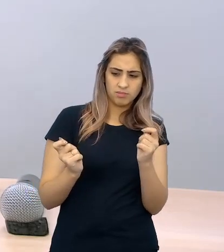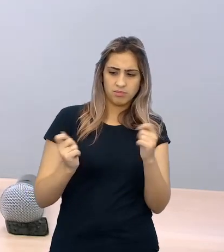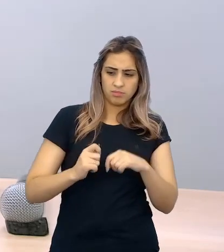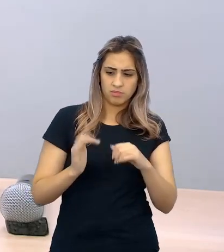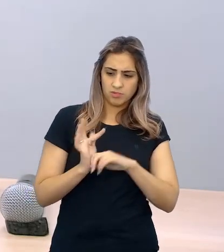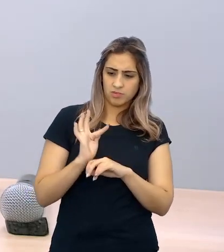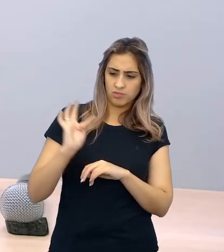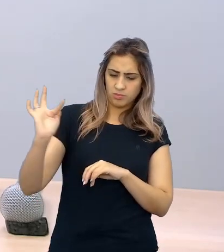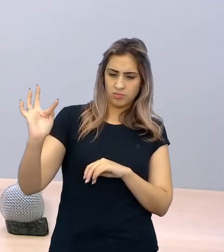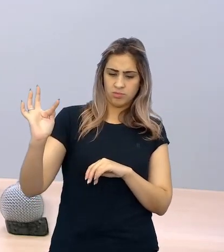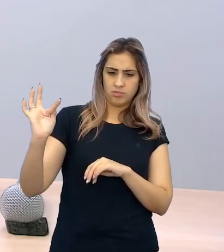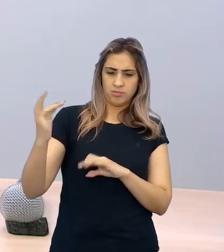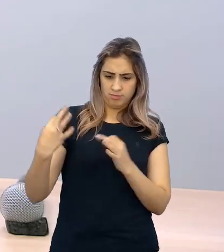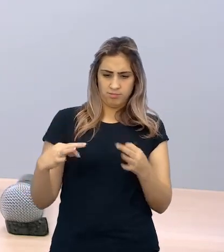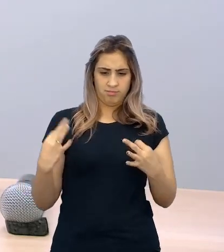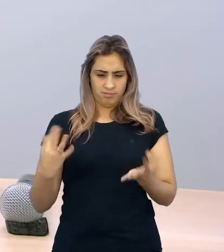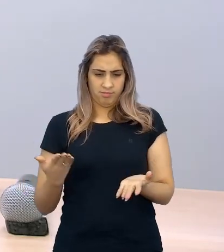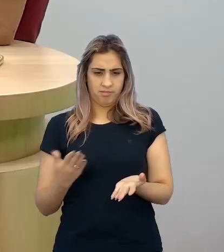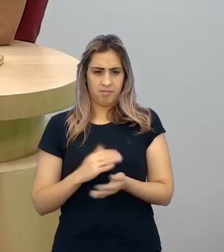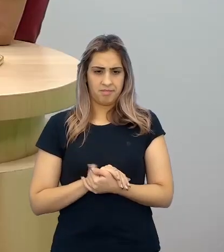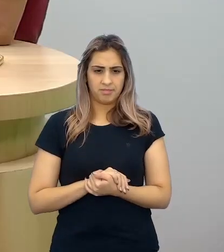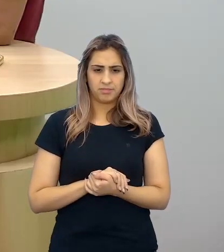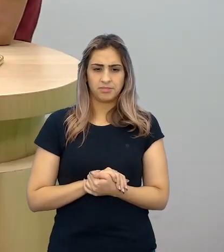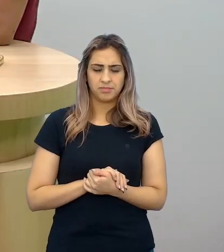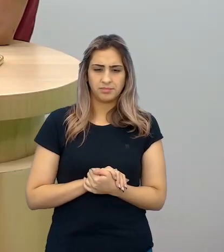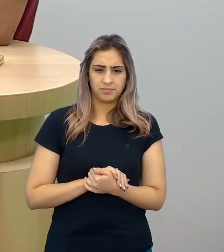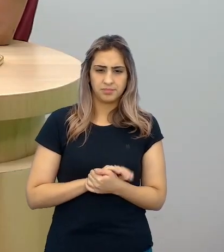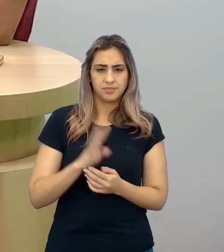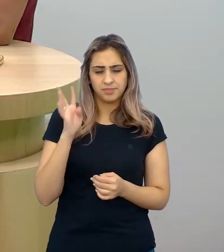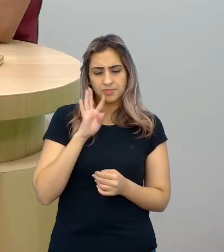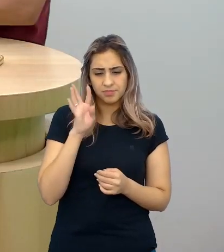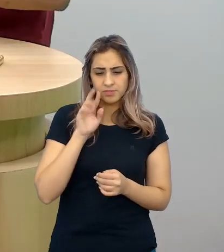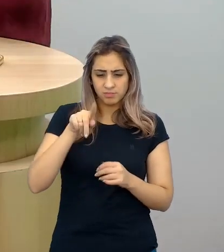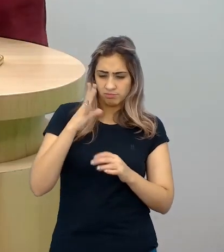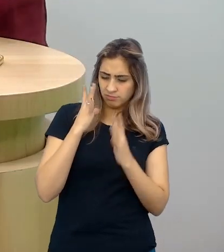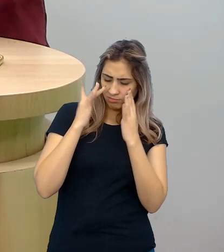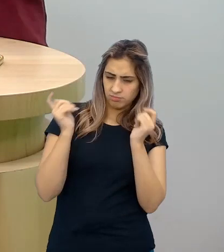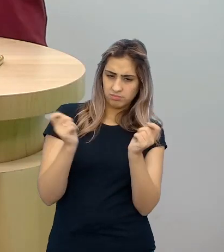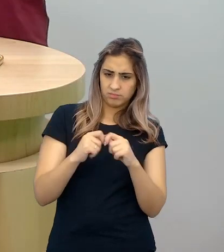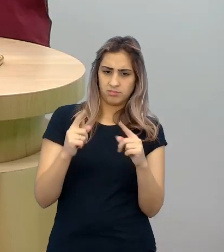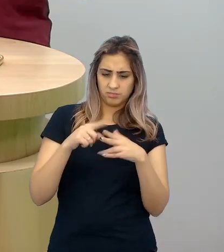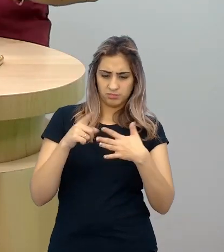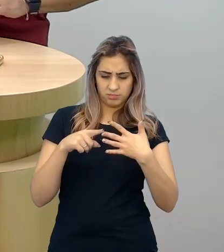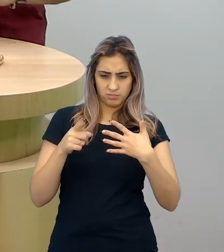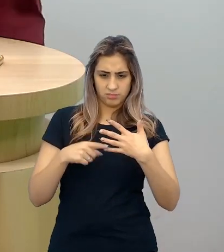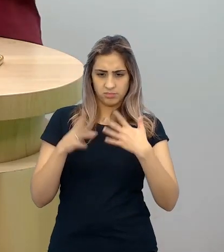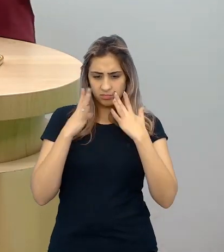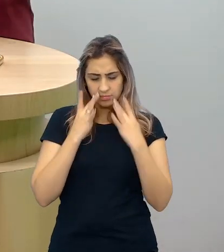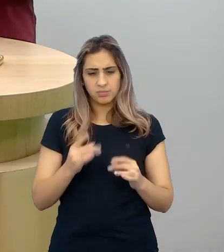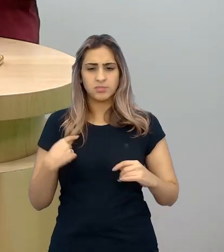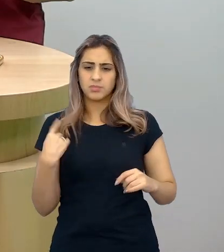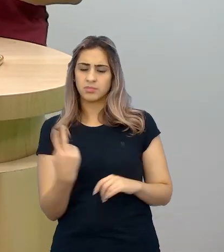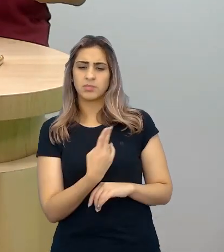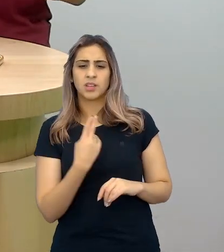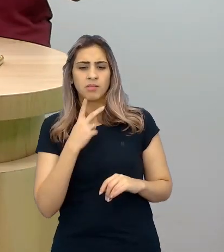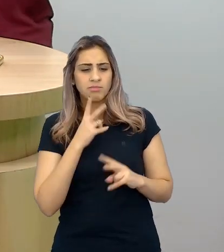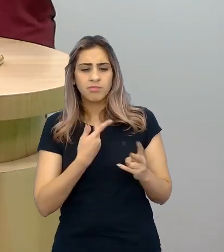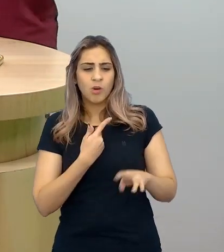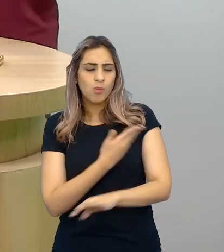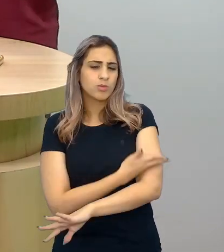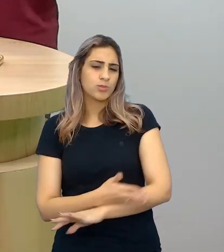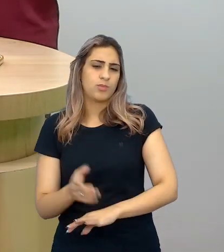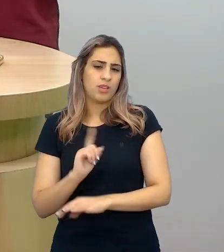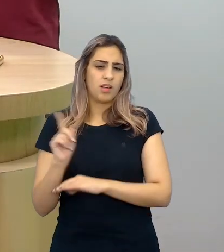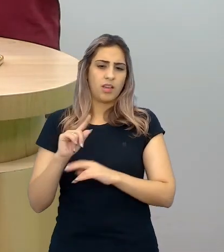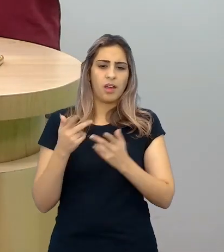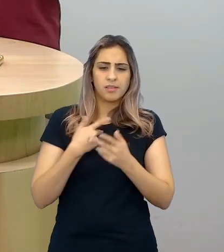o futuro. Perfeito. É isso, não é, Osmar? É isso aí. E o legal é que você, aparentemente, esses pontos, né, dispersos aí, a gente não está muito acostumado com isso, né? A gente está